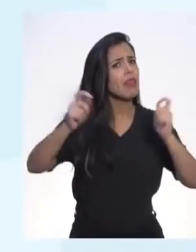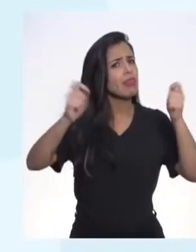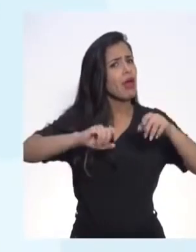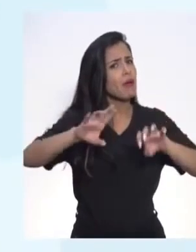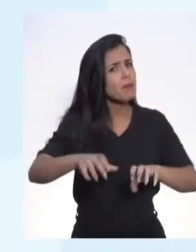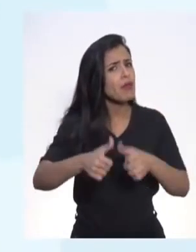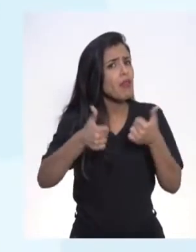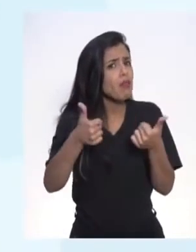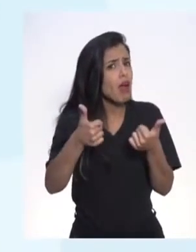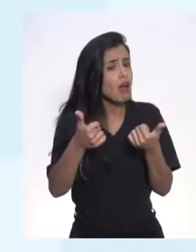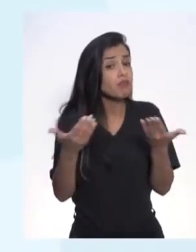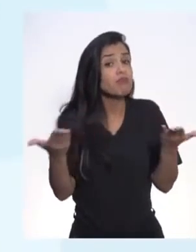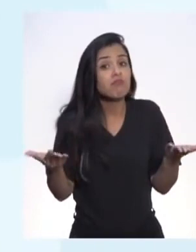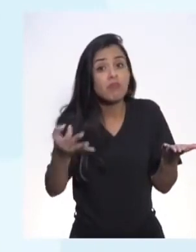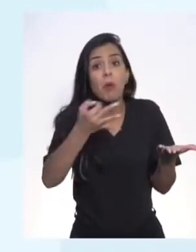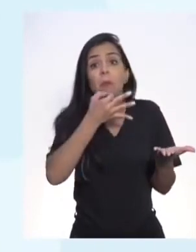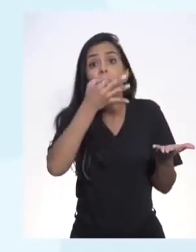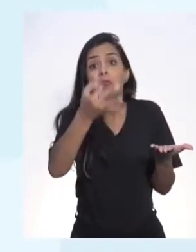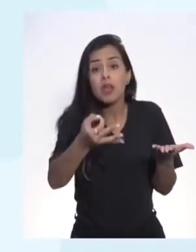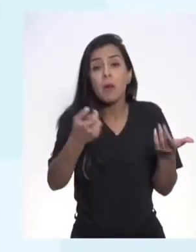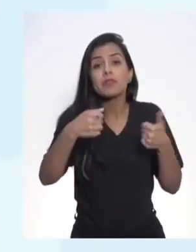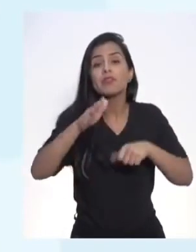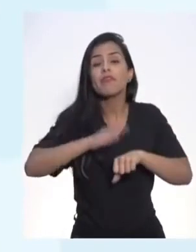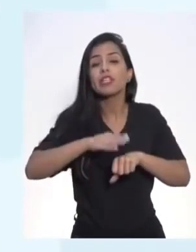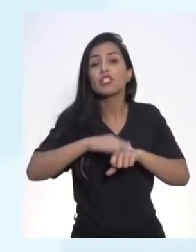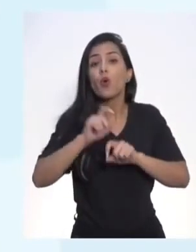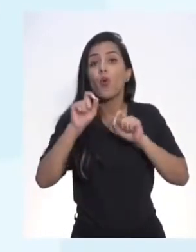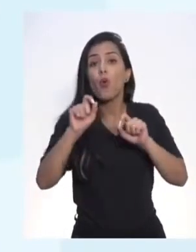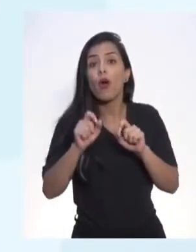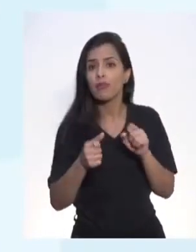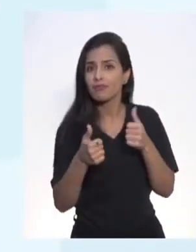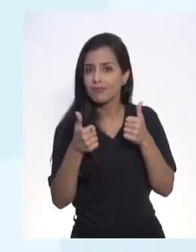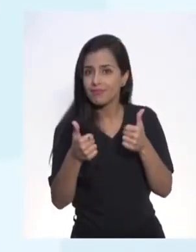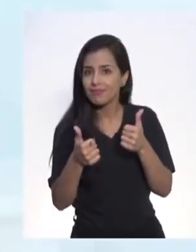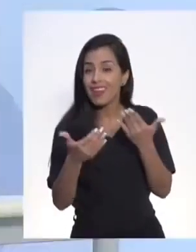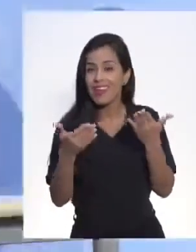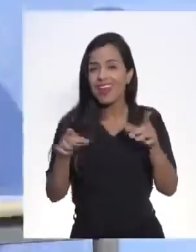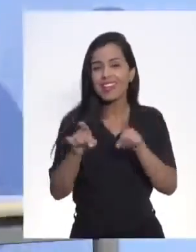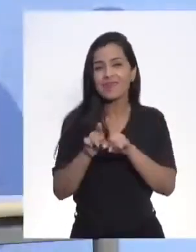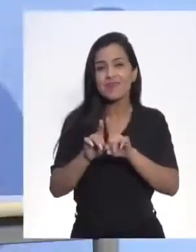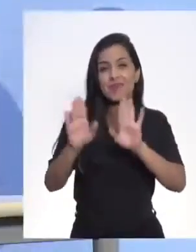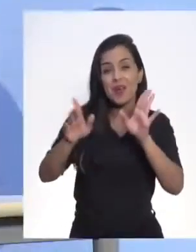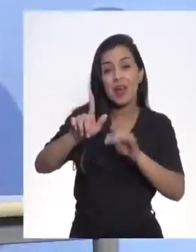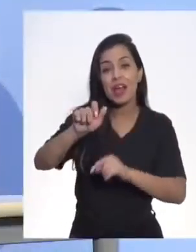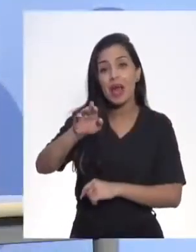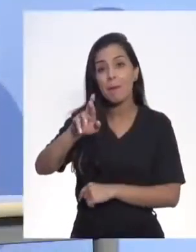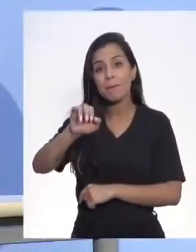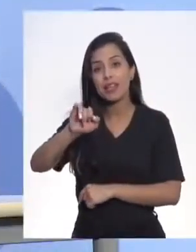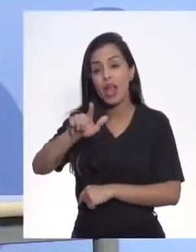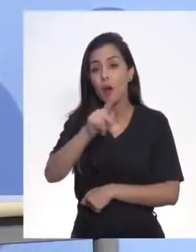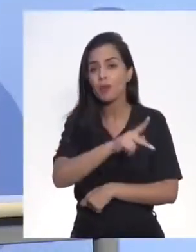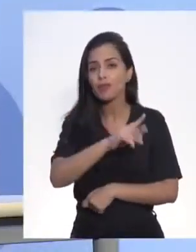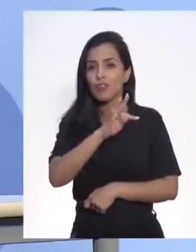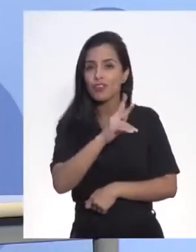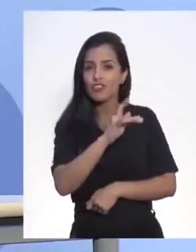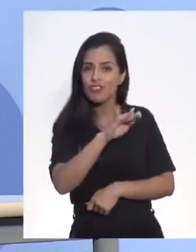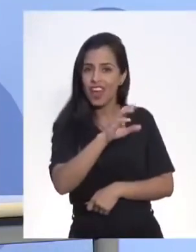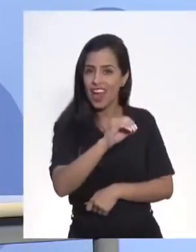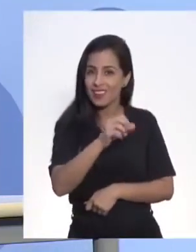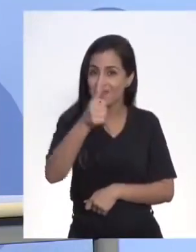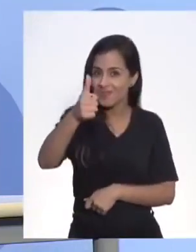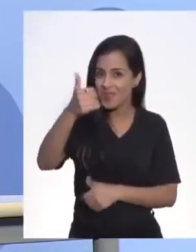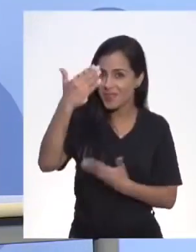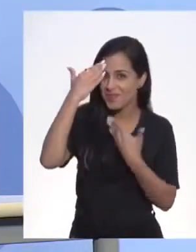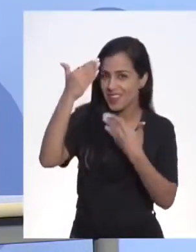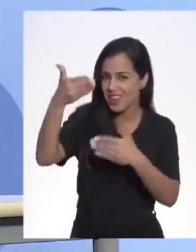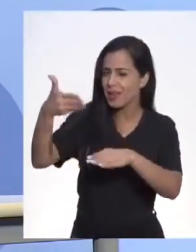melhorar, ou o que você acha que tem que ser feita. Também quero mandar um alô para o aluno Gabriel, do professor Tiago. Obrigada,